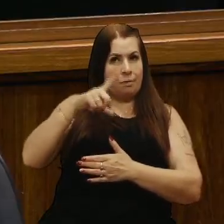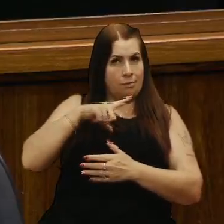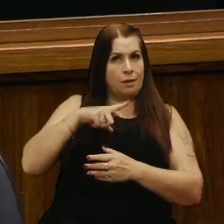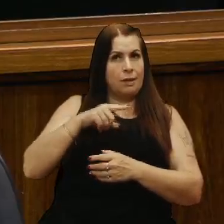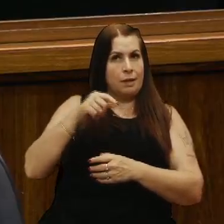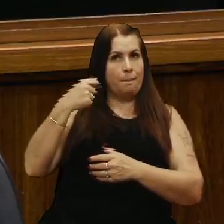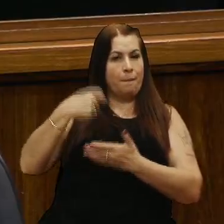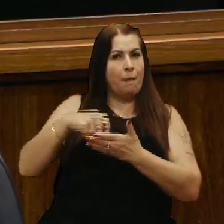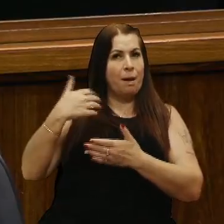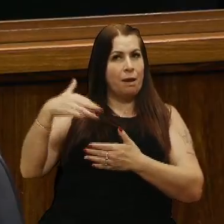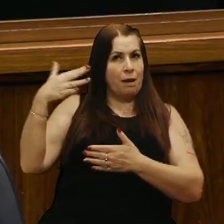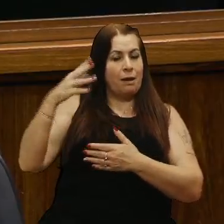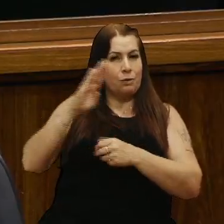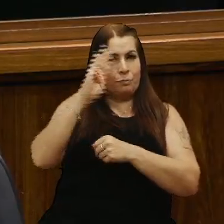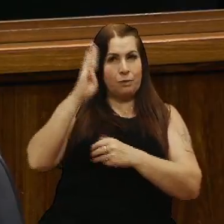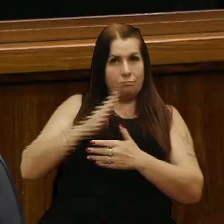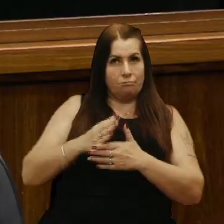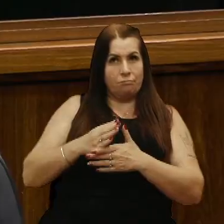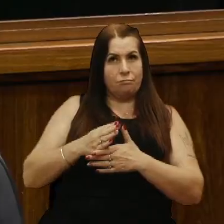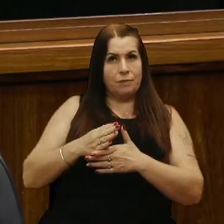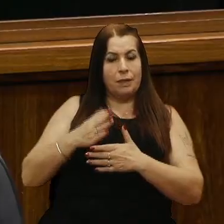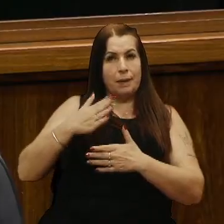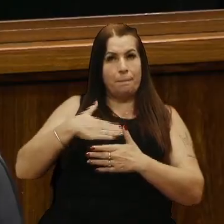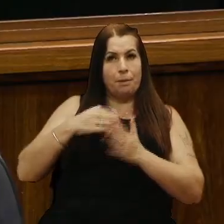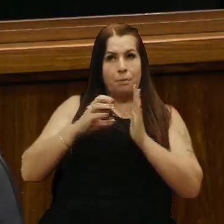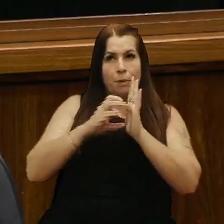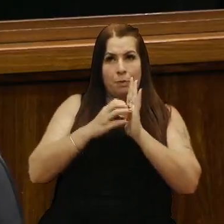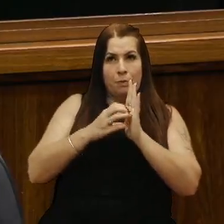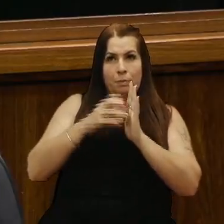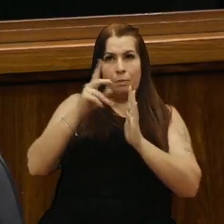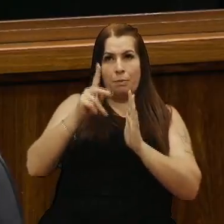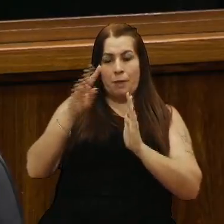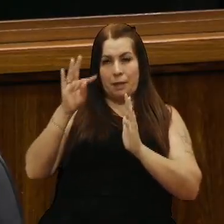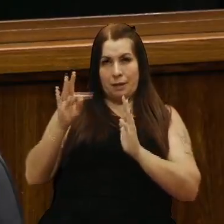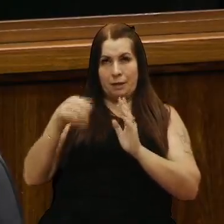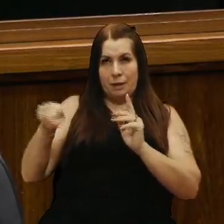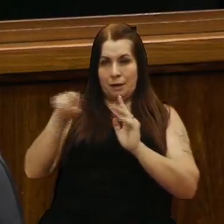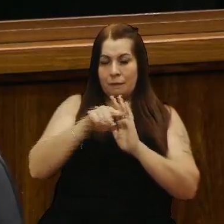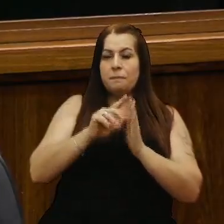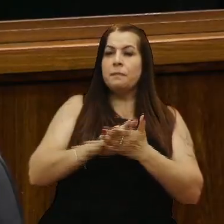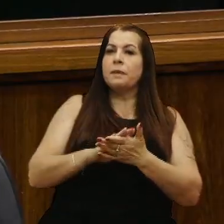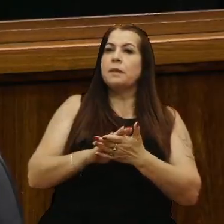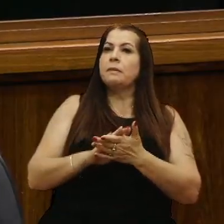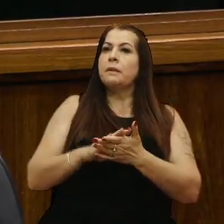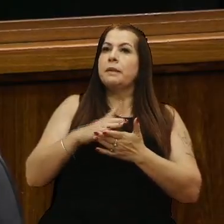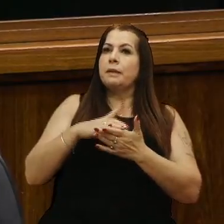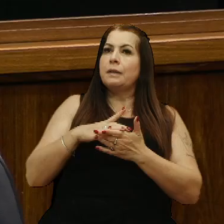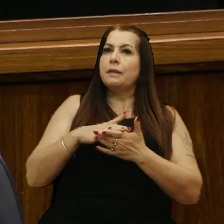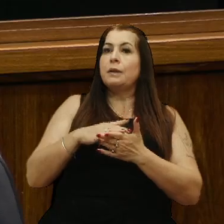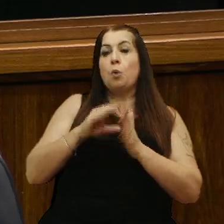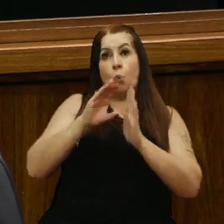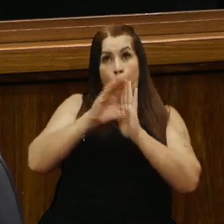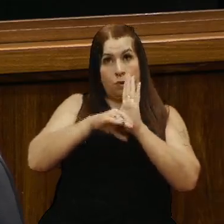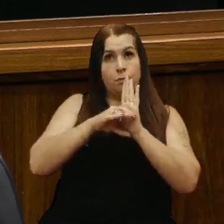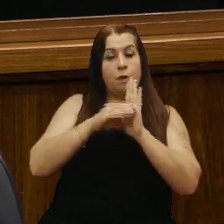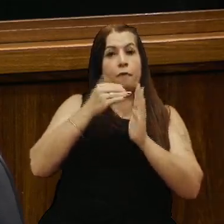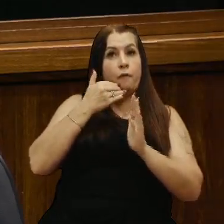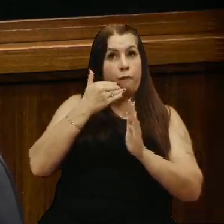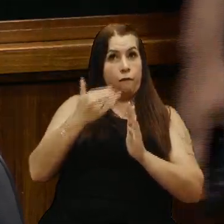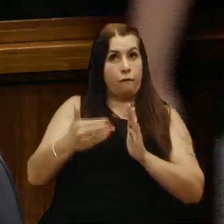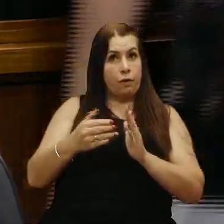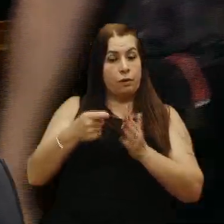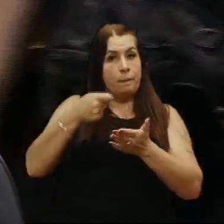tarifas mais caras do Brasil. Minha bancada, o Partido dos Trabalhadores, conceitualmente é favorável